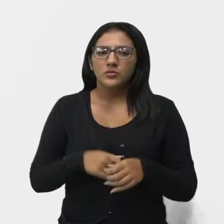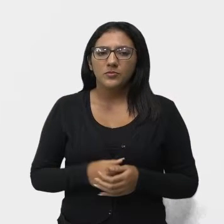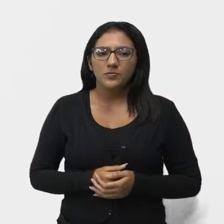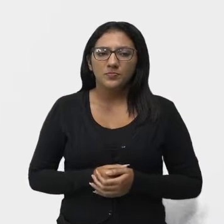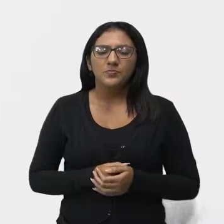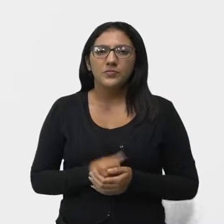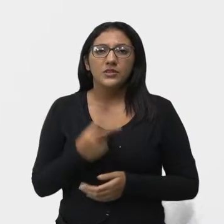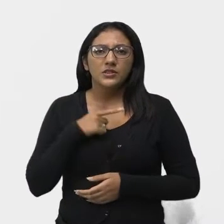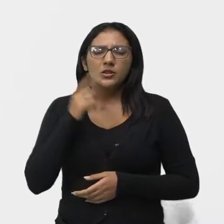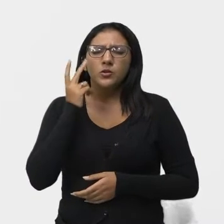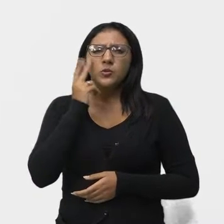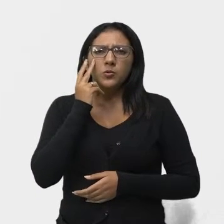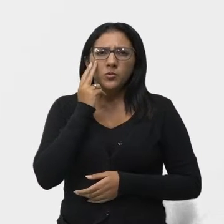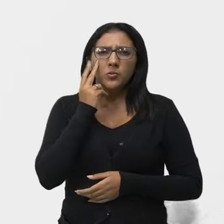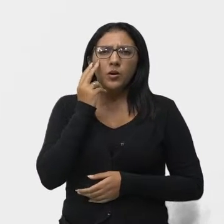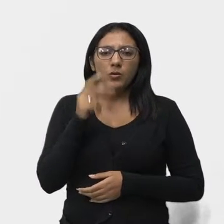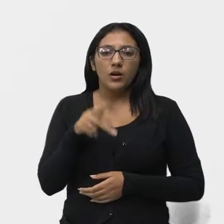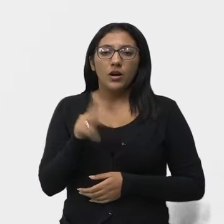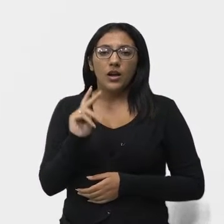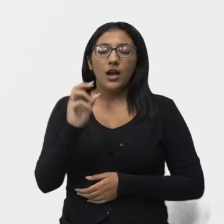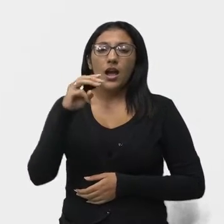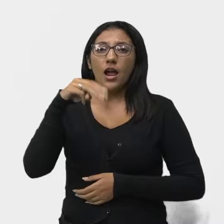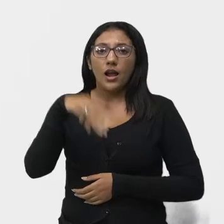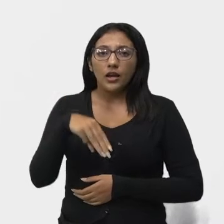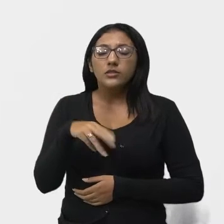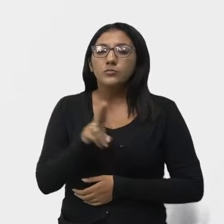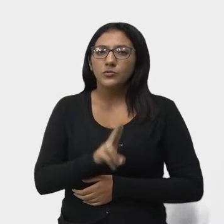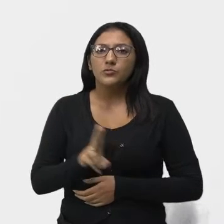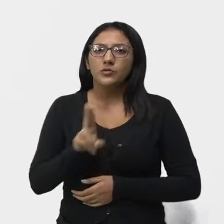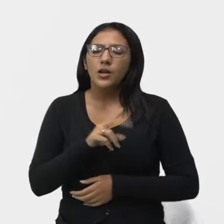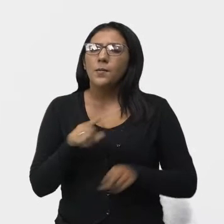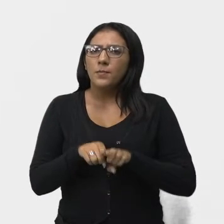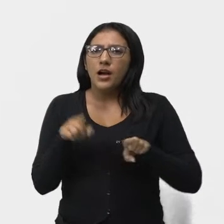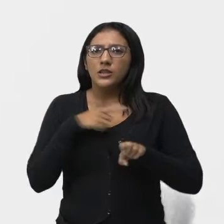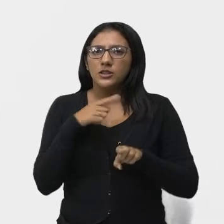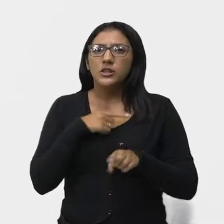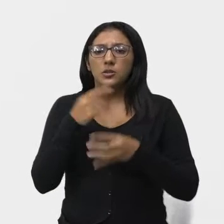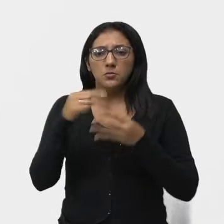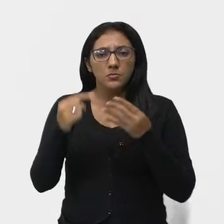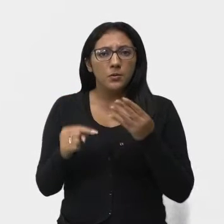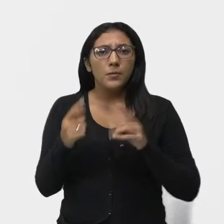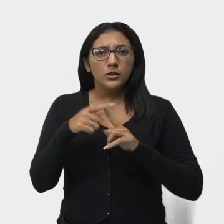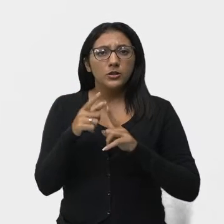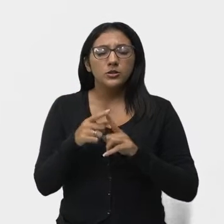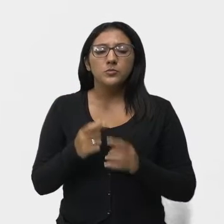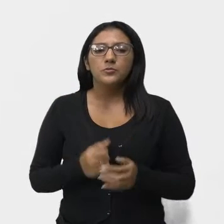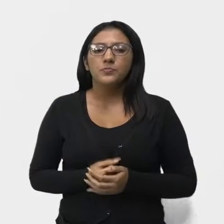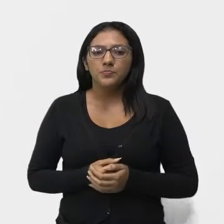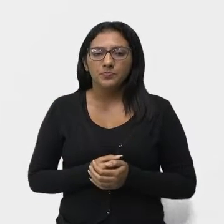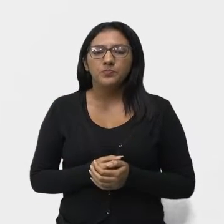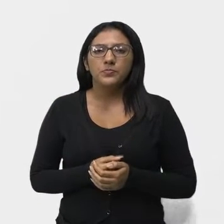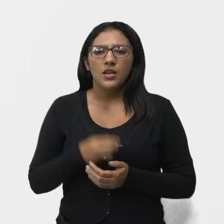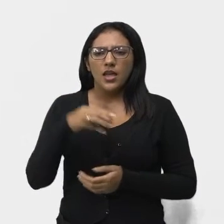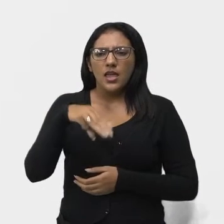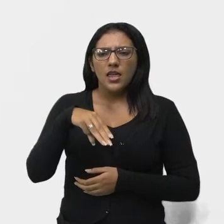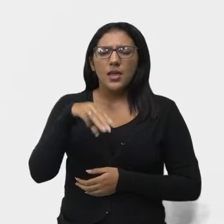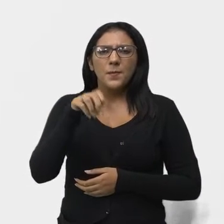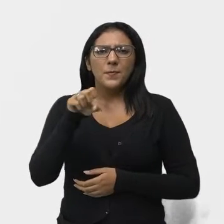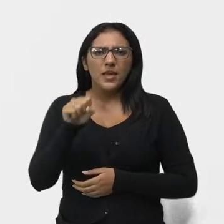mais comum, né, quilômetros por hora, mas nós temos outras medidas também, né? Metros por